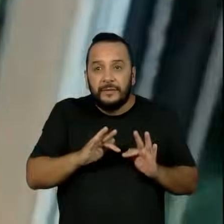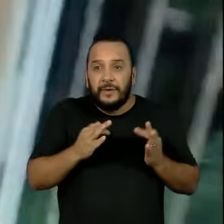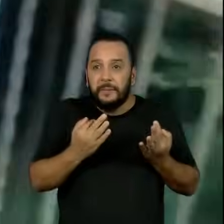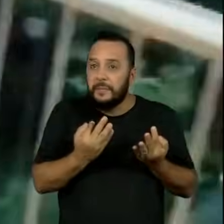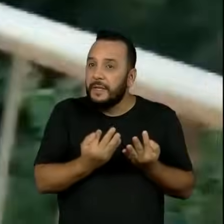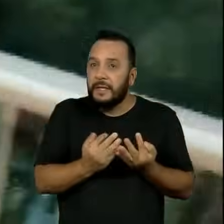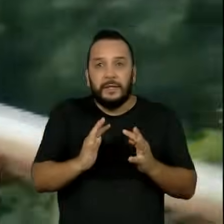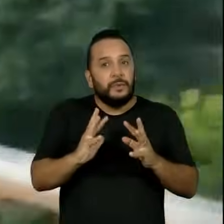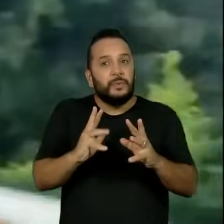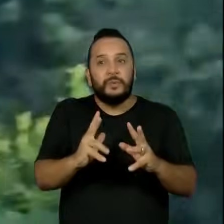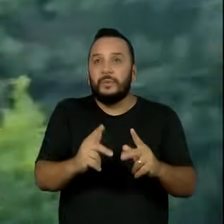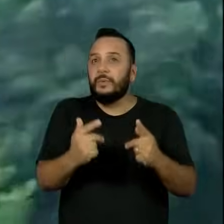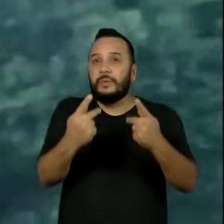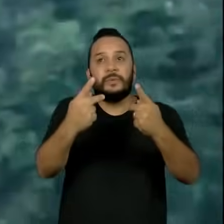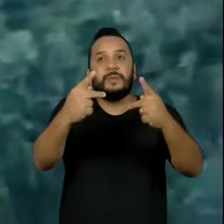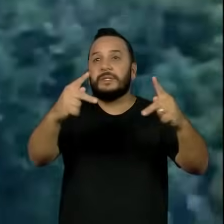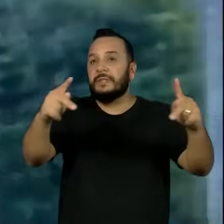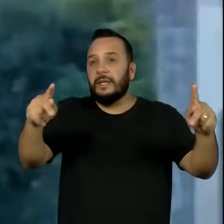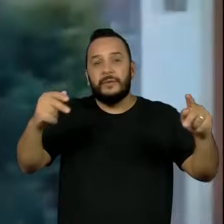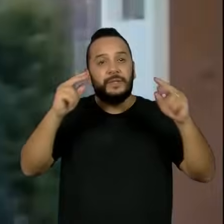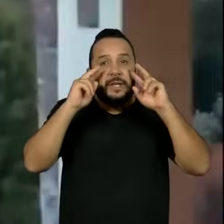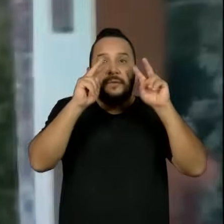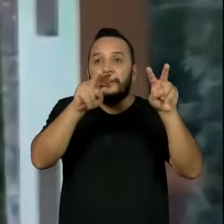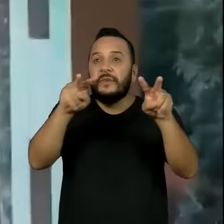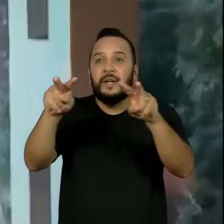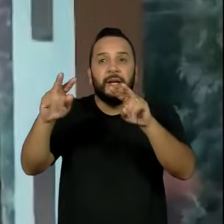tudo seu, Cida, até onde o olho alcança.